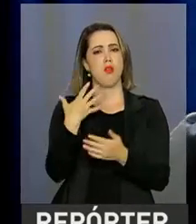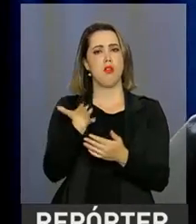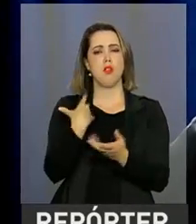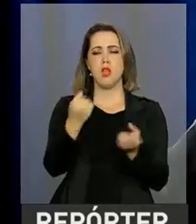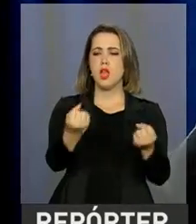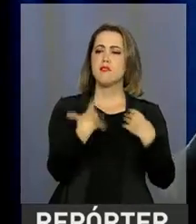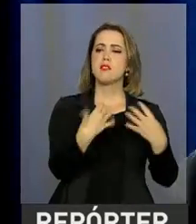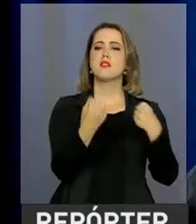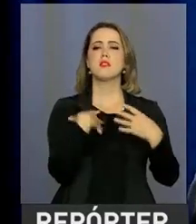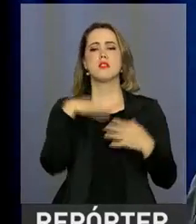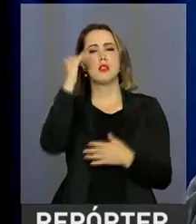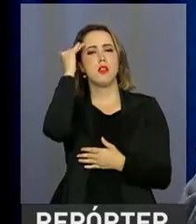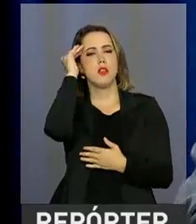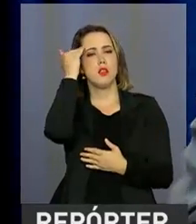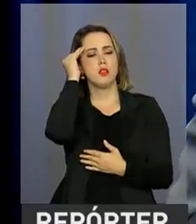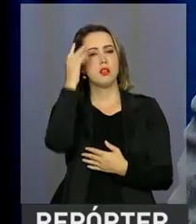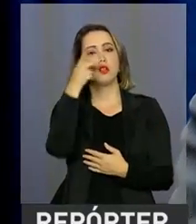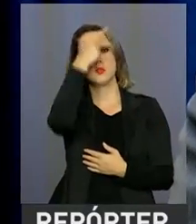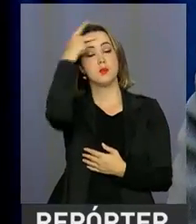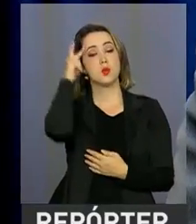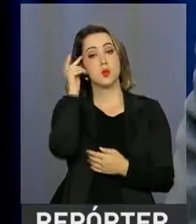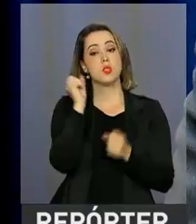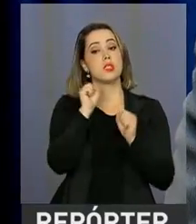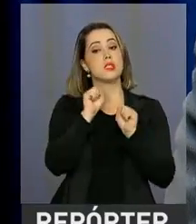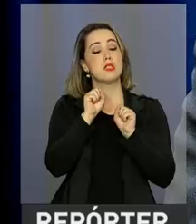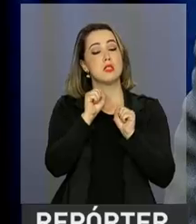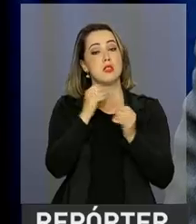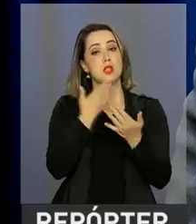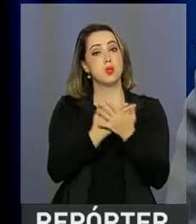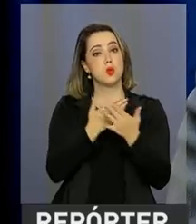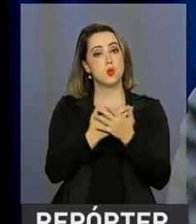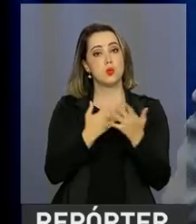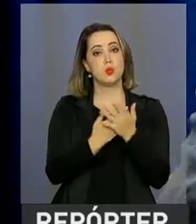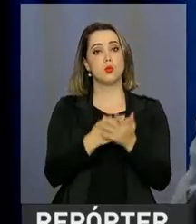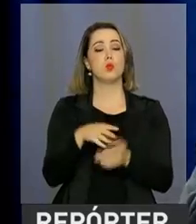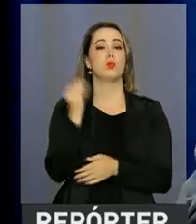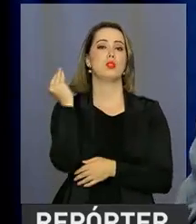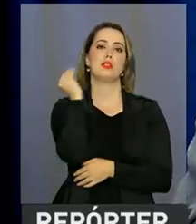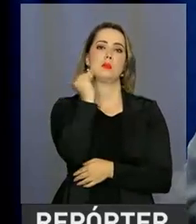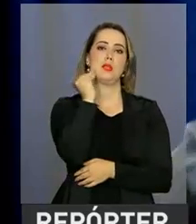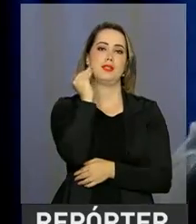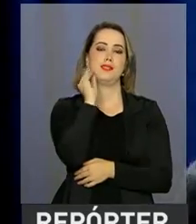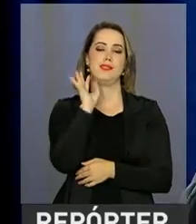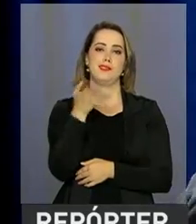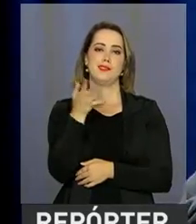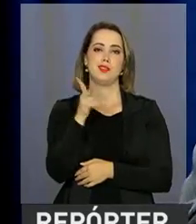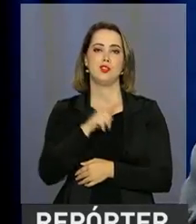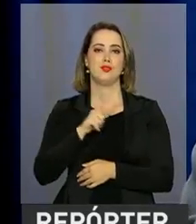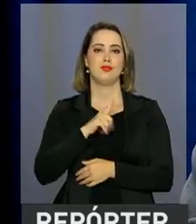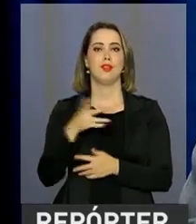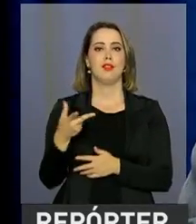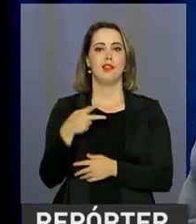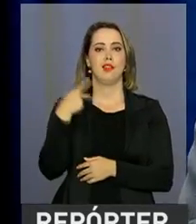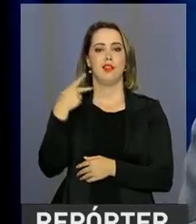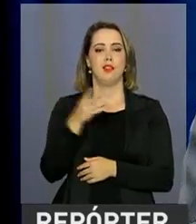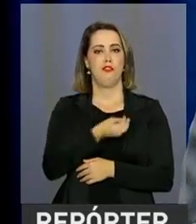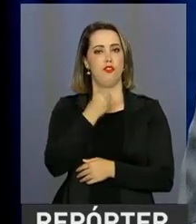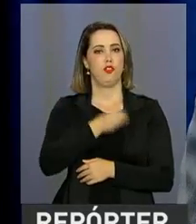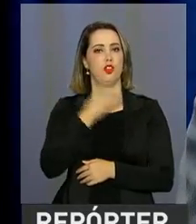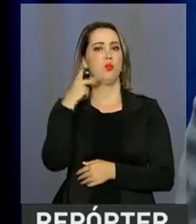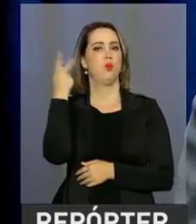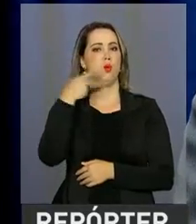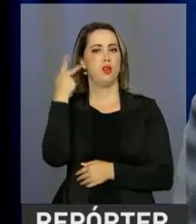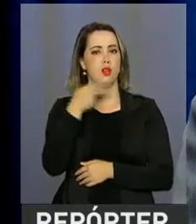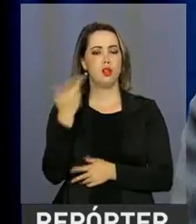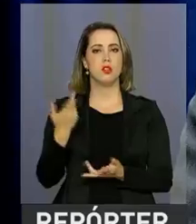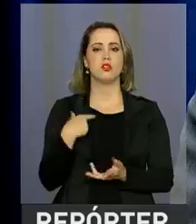acadêmicos daqueles que têm experiência de já terem passado por isso pela vida pública por ter tido